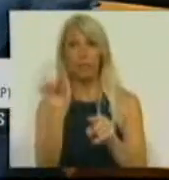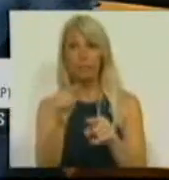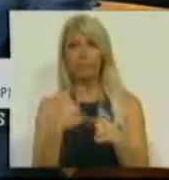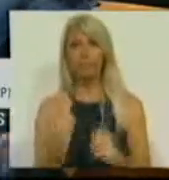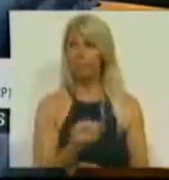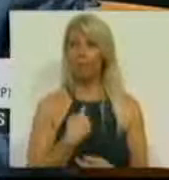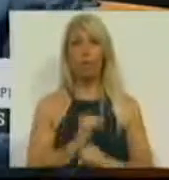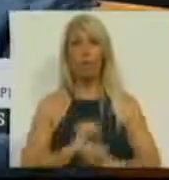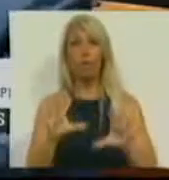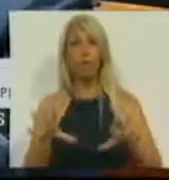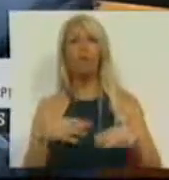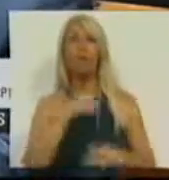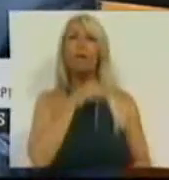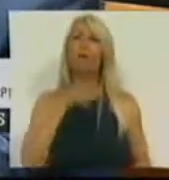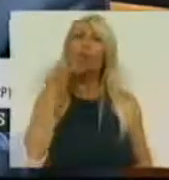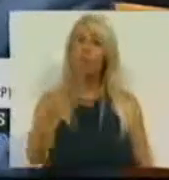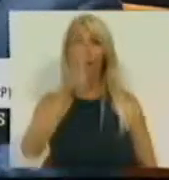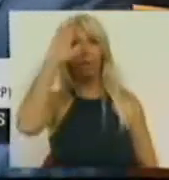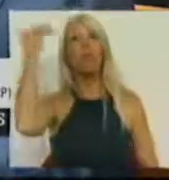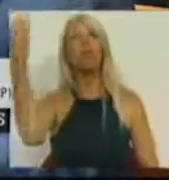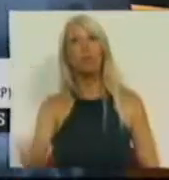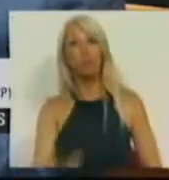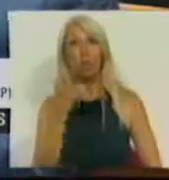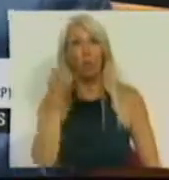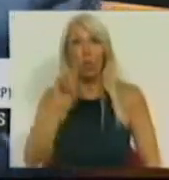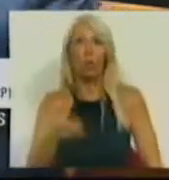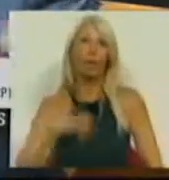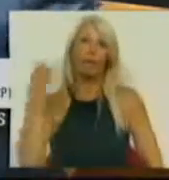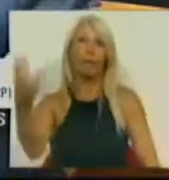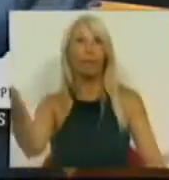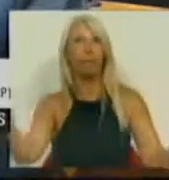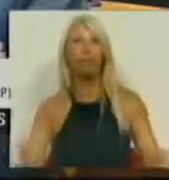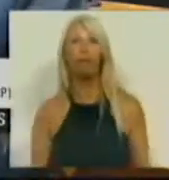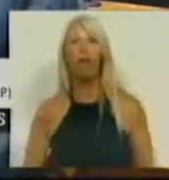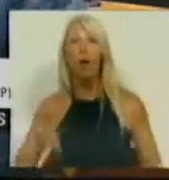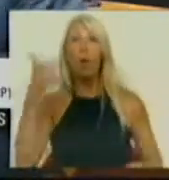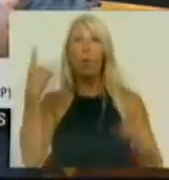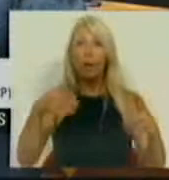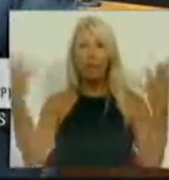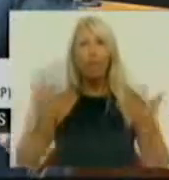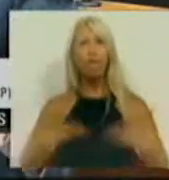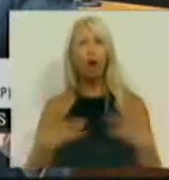também dizer-lhe que Vossa Excelência desconhece, o que é lamentável, que quando se tem uma fórmula tipo